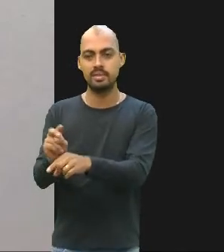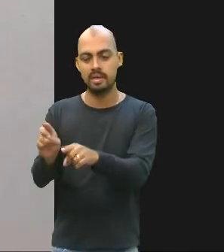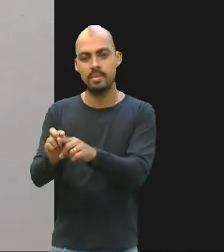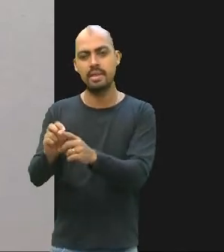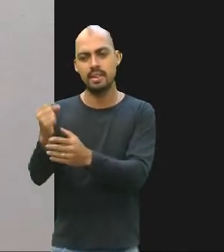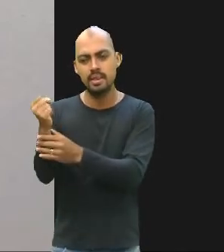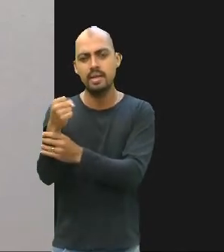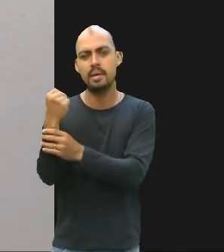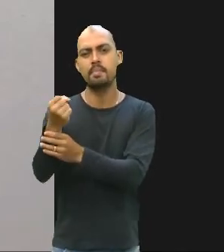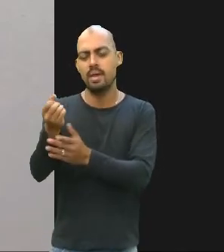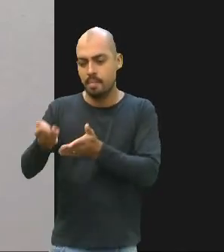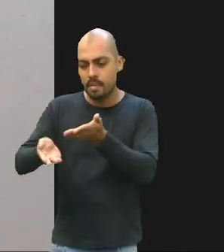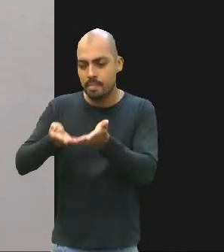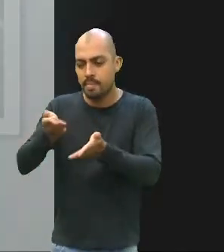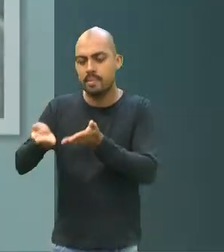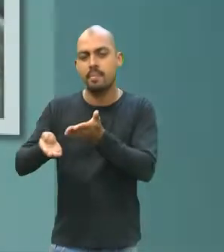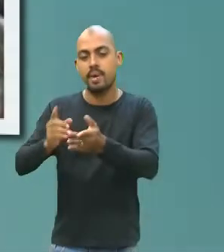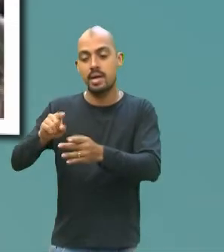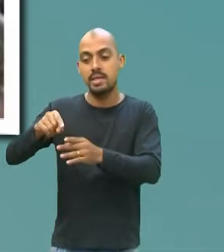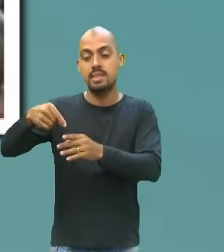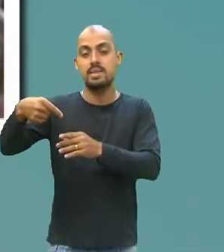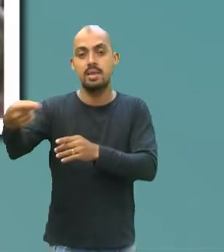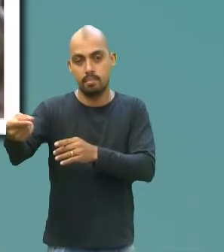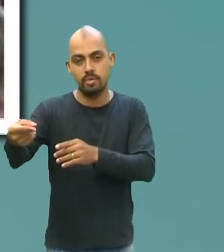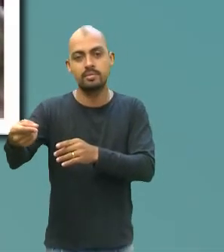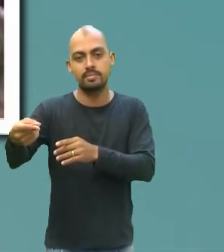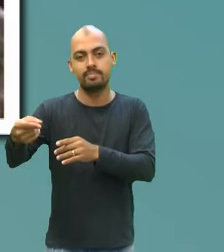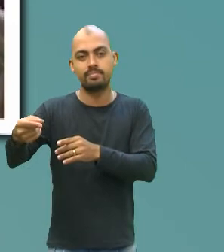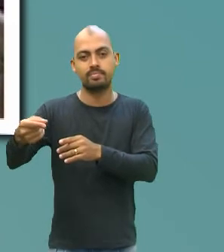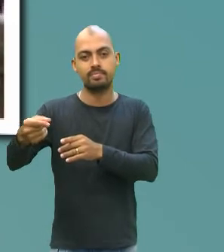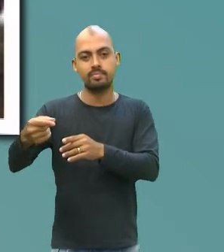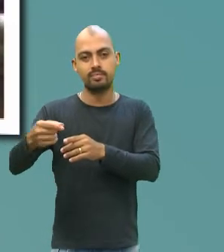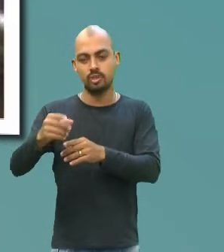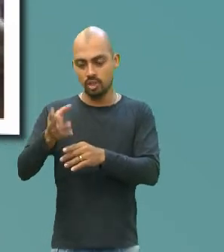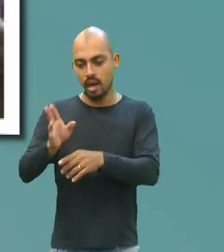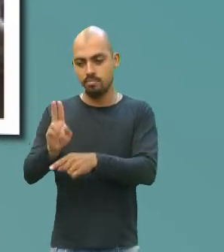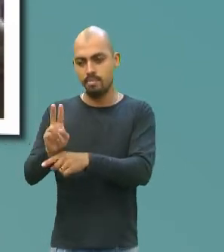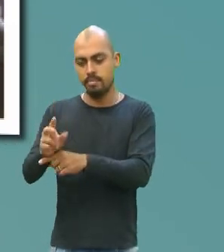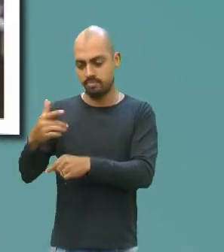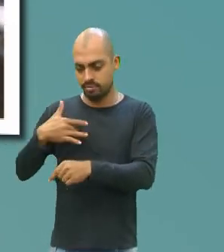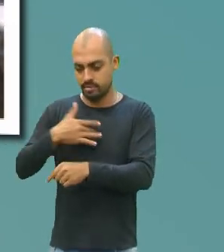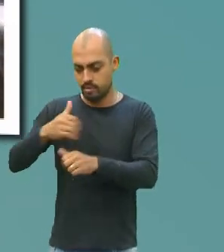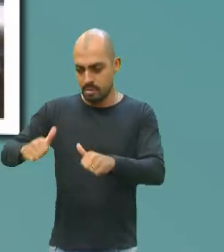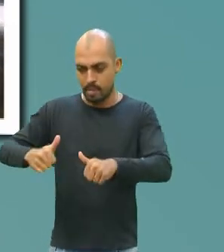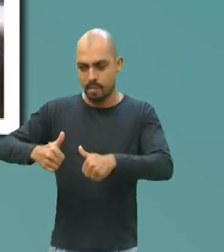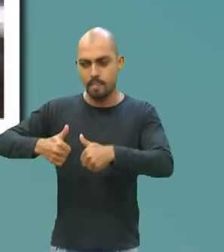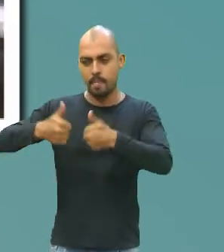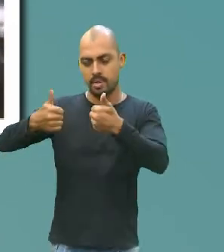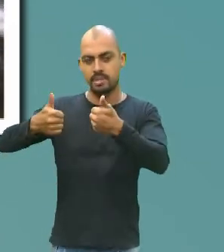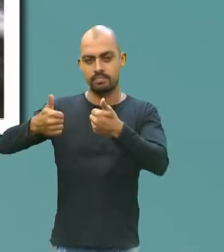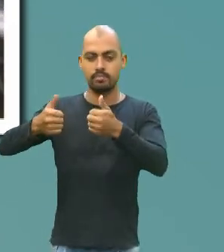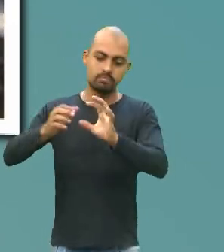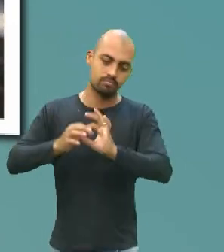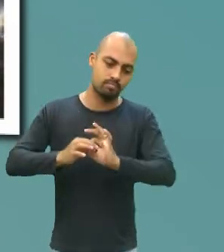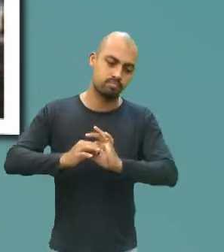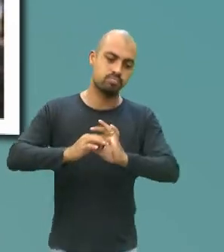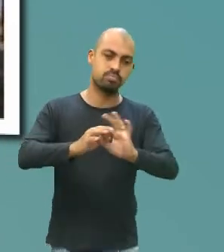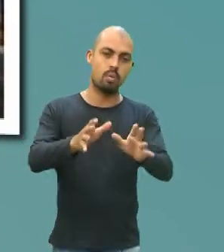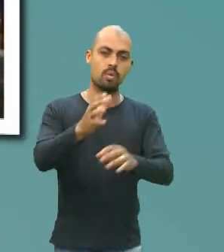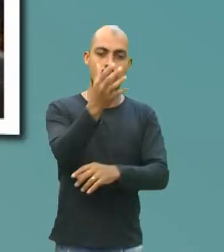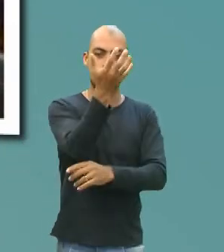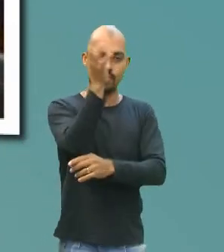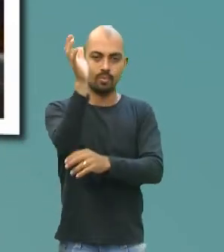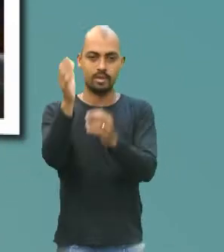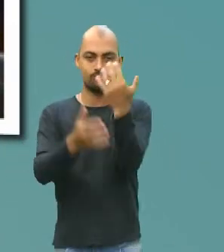de terapêutica, né, laser terapia, e depois de toda essa parte de reabilitação, ela foi devolvida para o